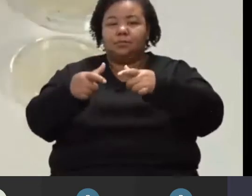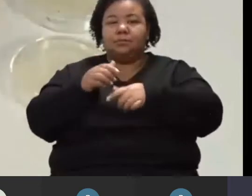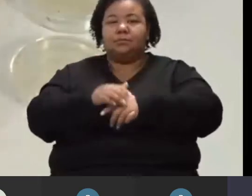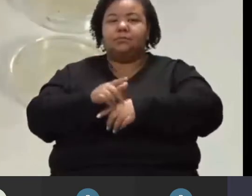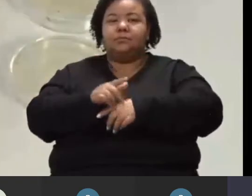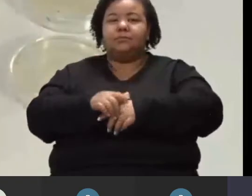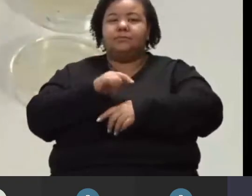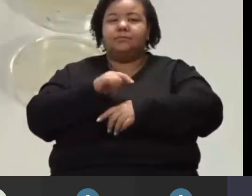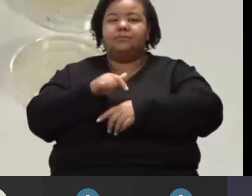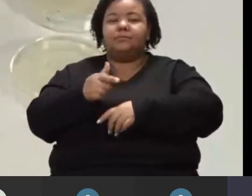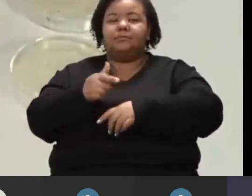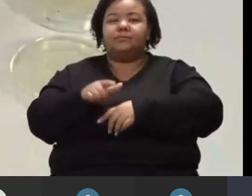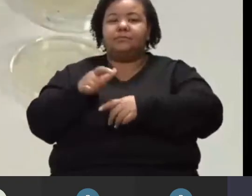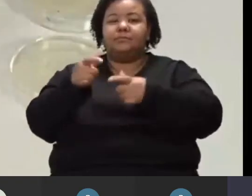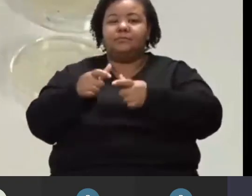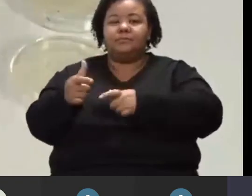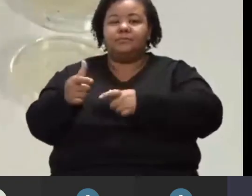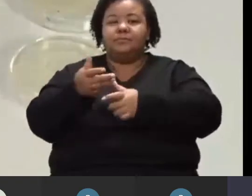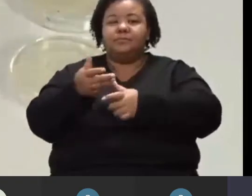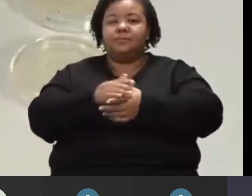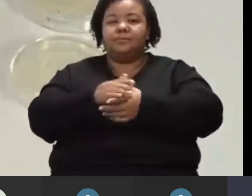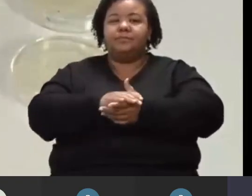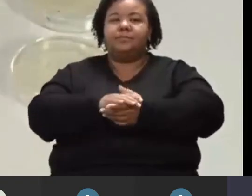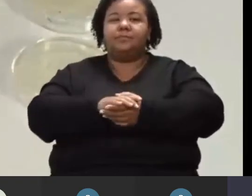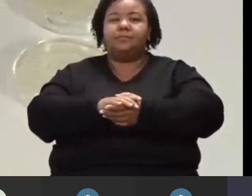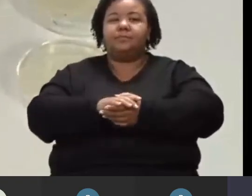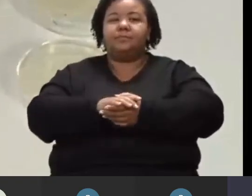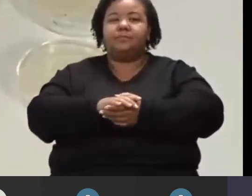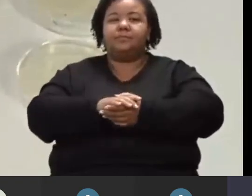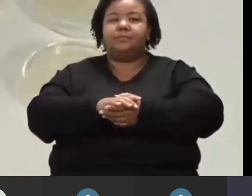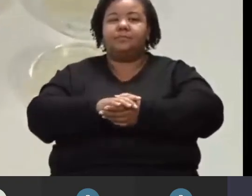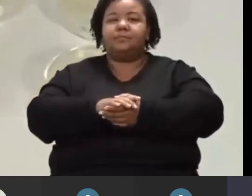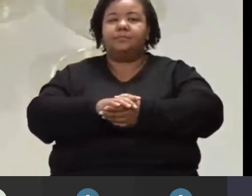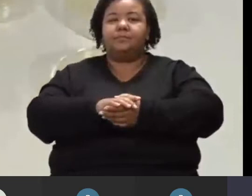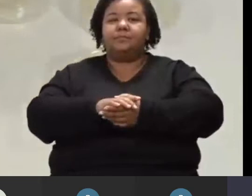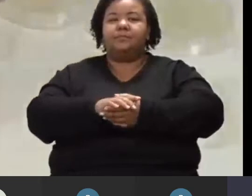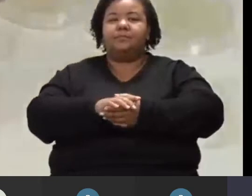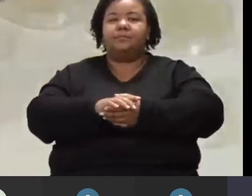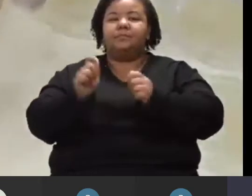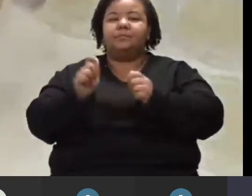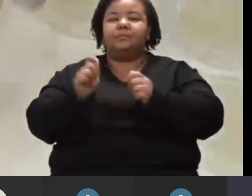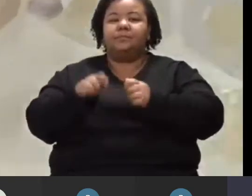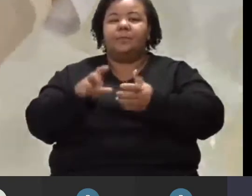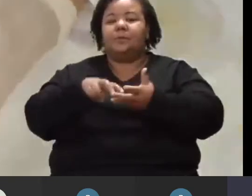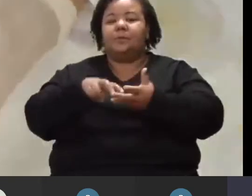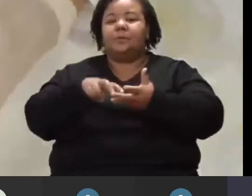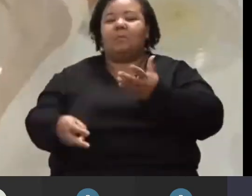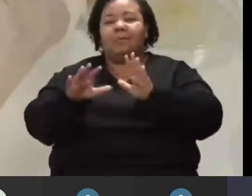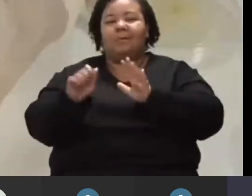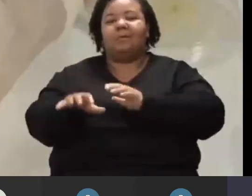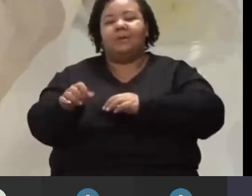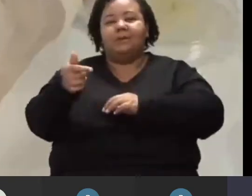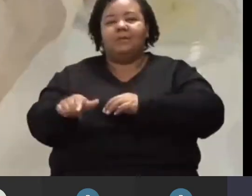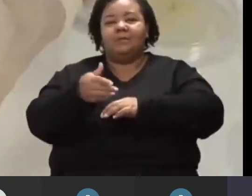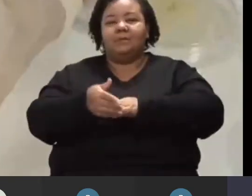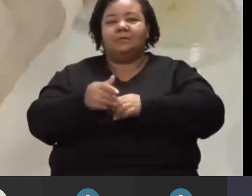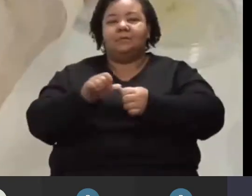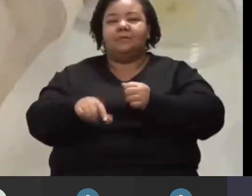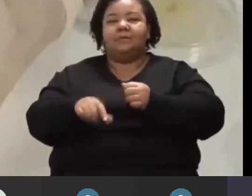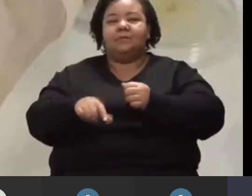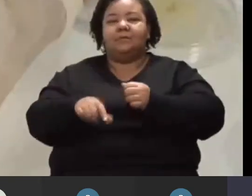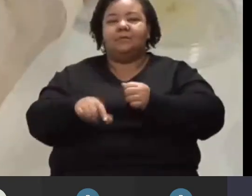é onde está o meio de cultura. E pode acontecer da placa escapar da sua mão. Então, aí você pega ela novamente e